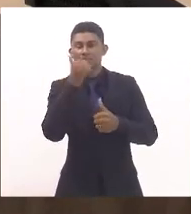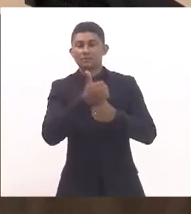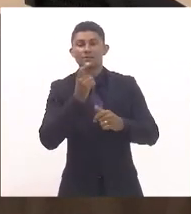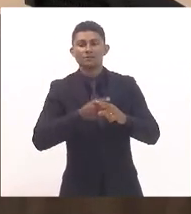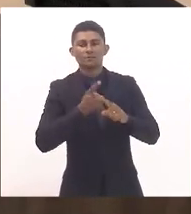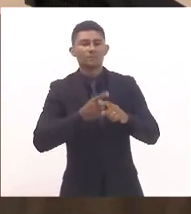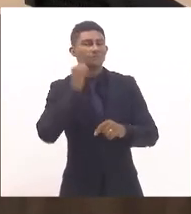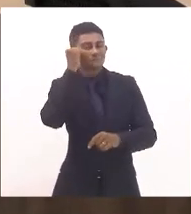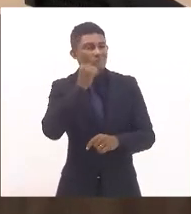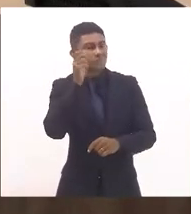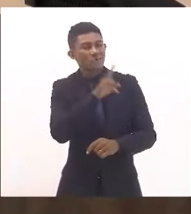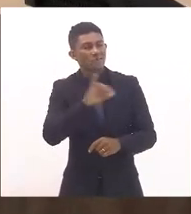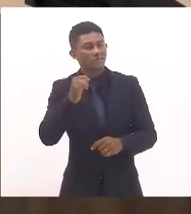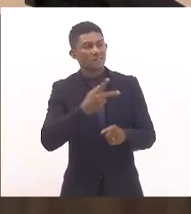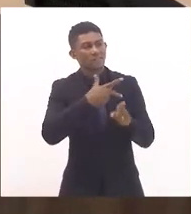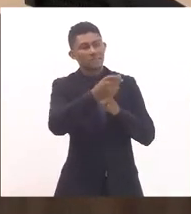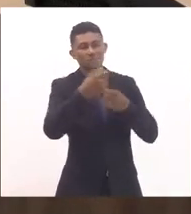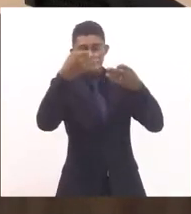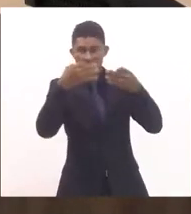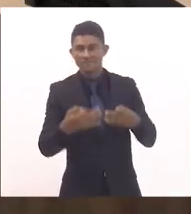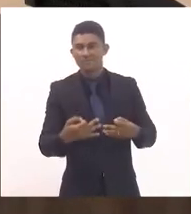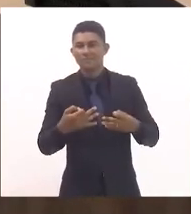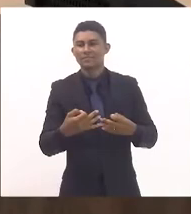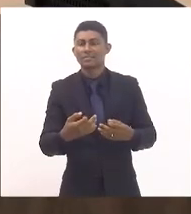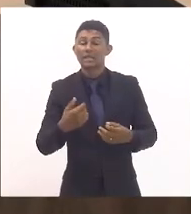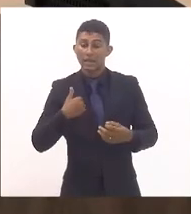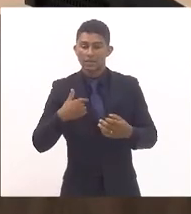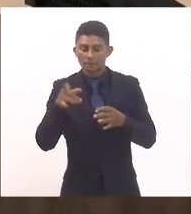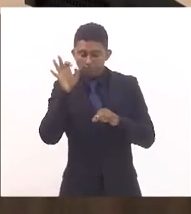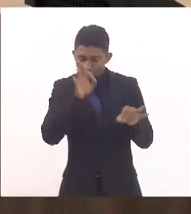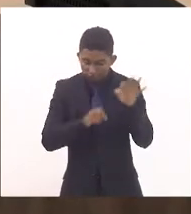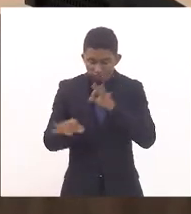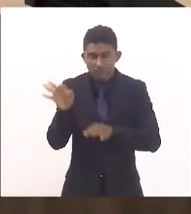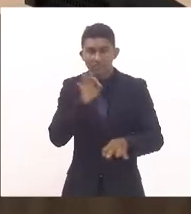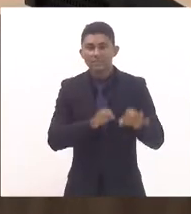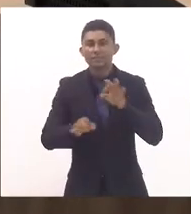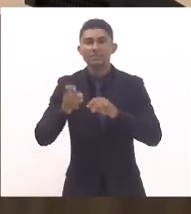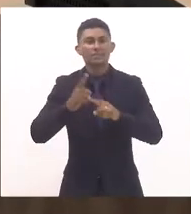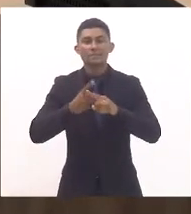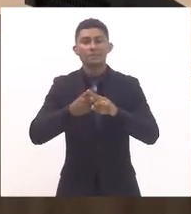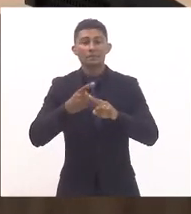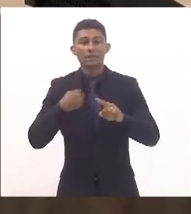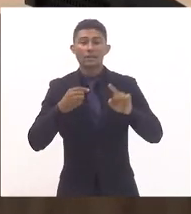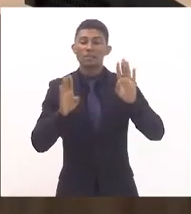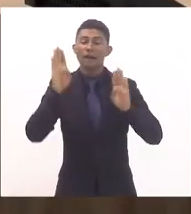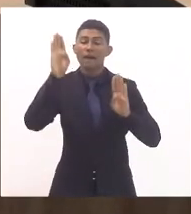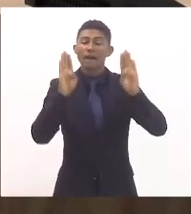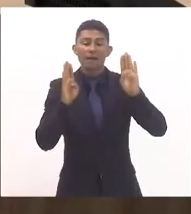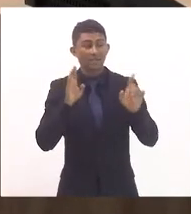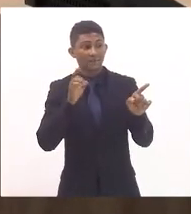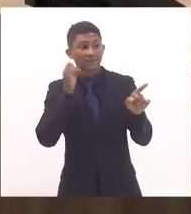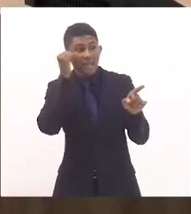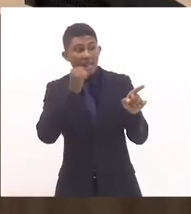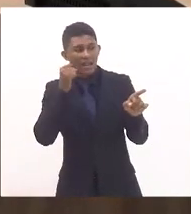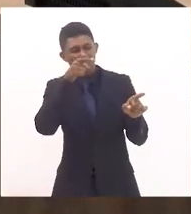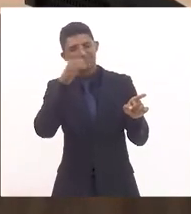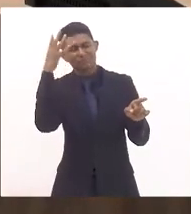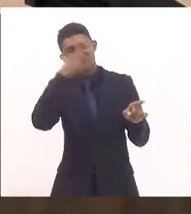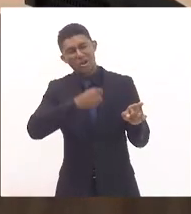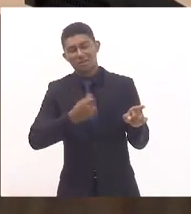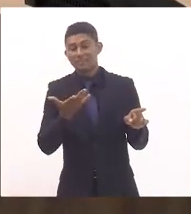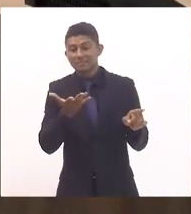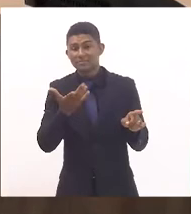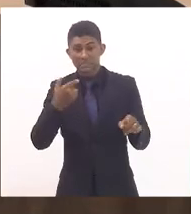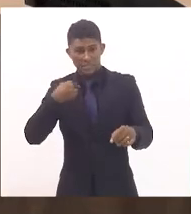campanha vitoriosa. Vitoriosa. Aí me preparei, porque como candidato ao Senado é um galã, eu não